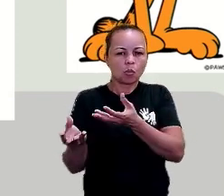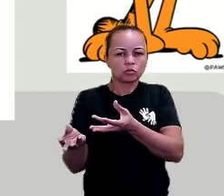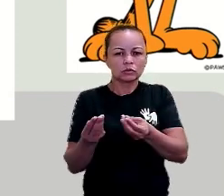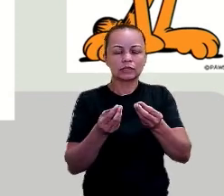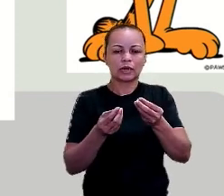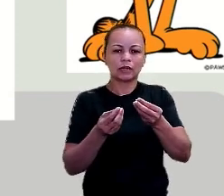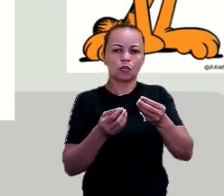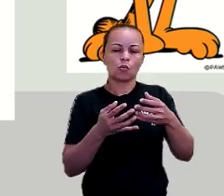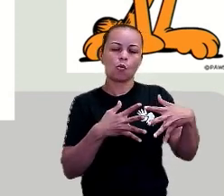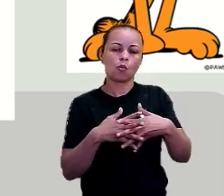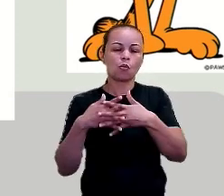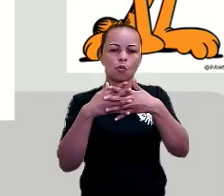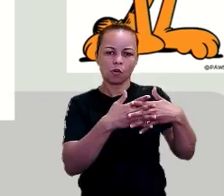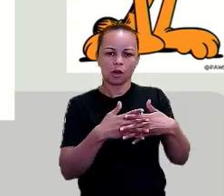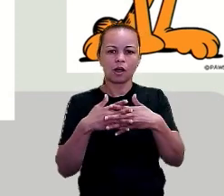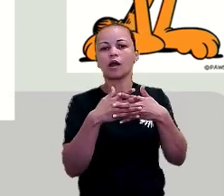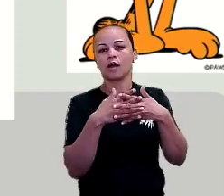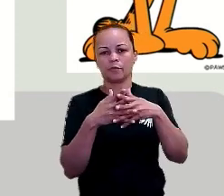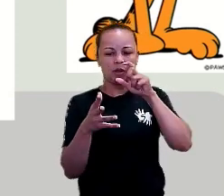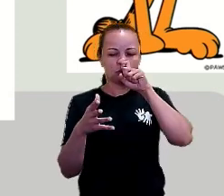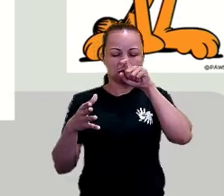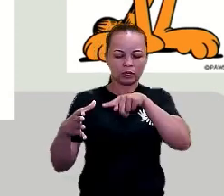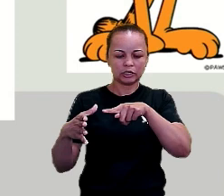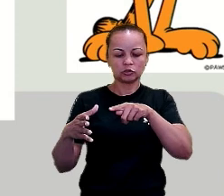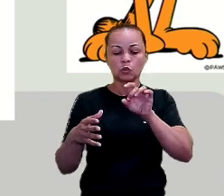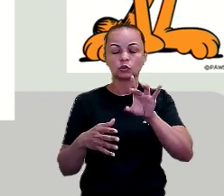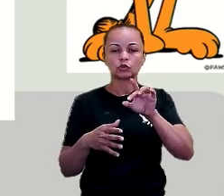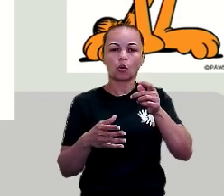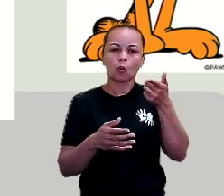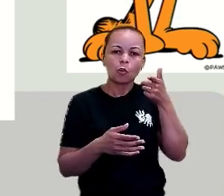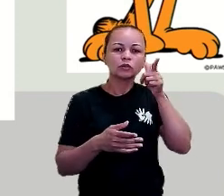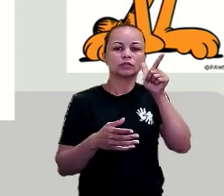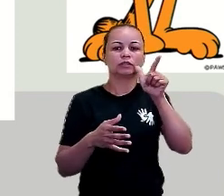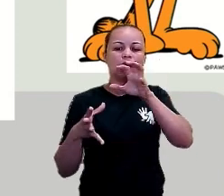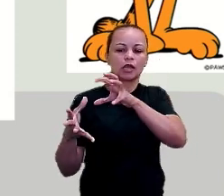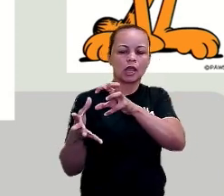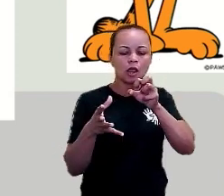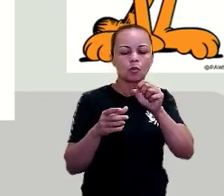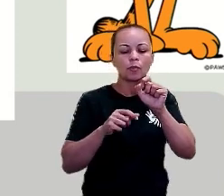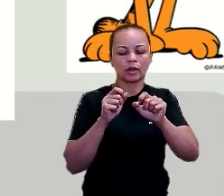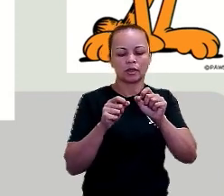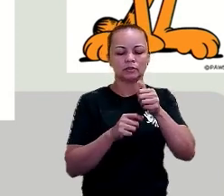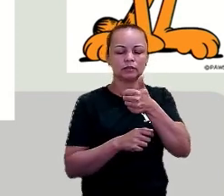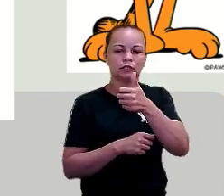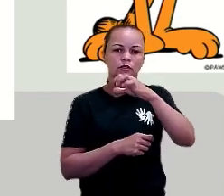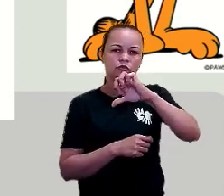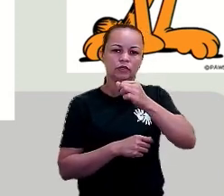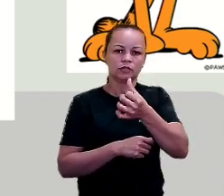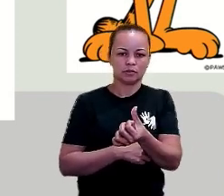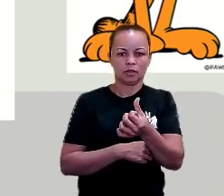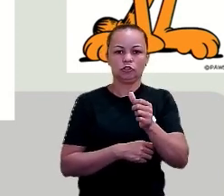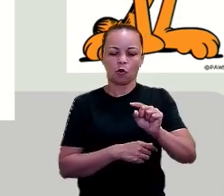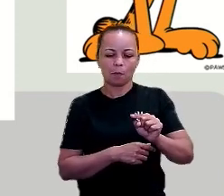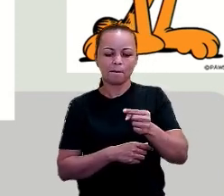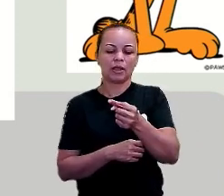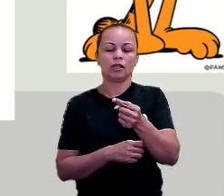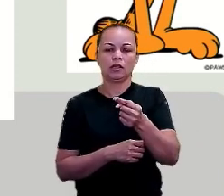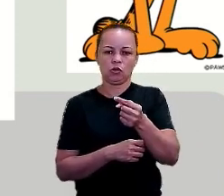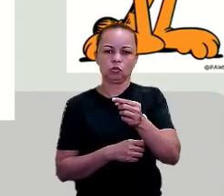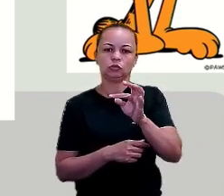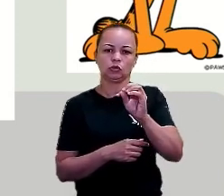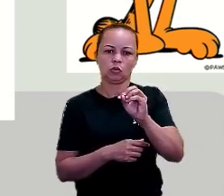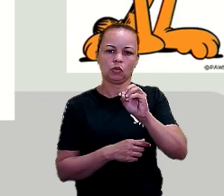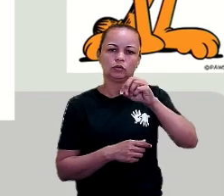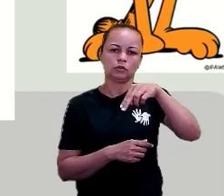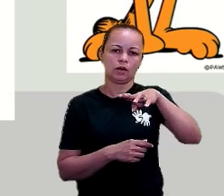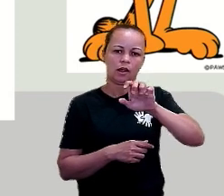lixo consegue passar e recolher 196 mil toneladas por dia. E nem tudo que eles recolhem podem ser